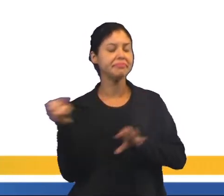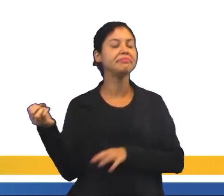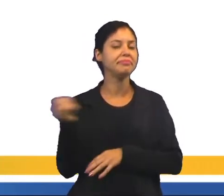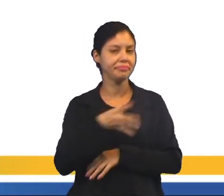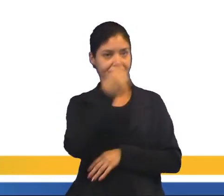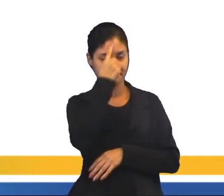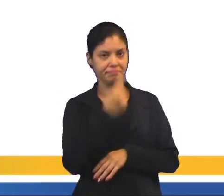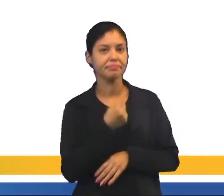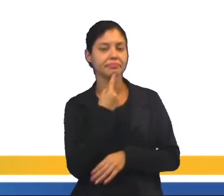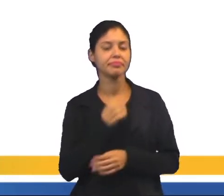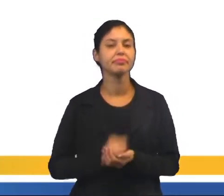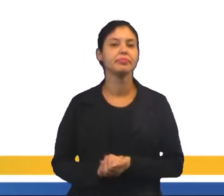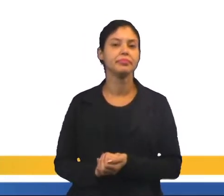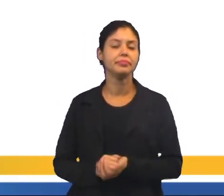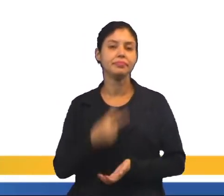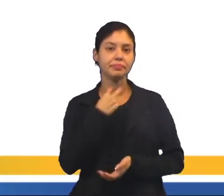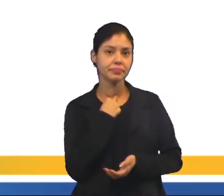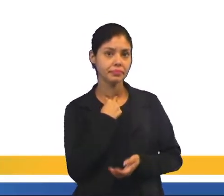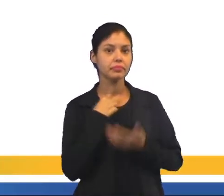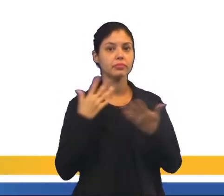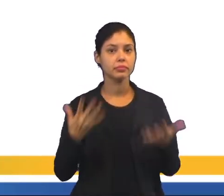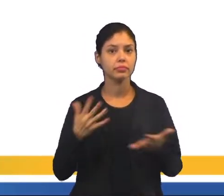nova figura, né,